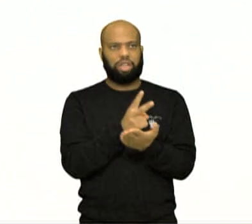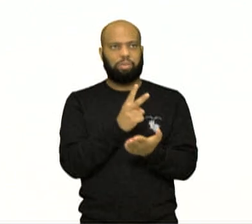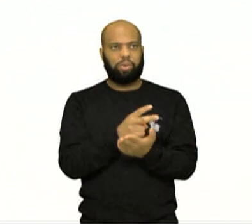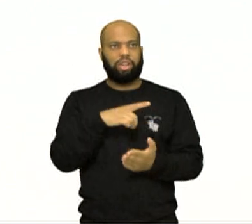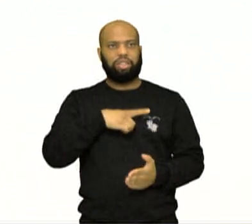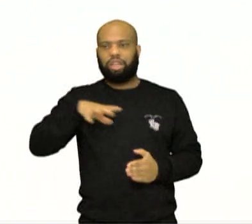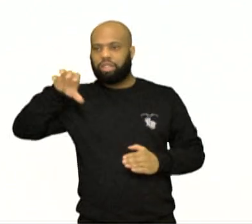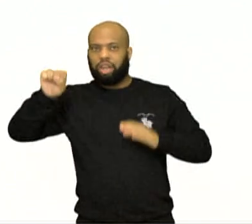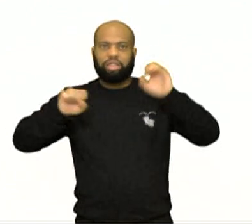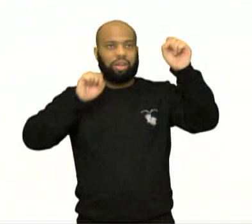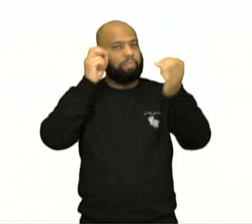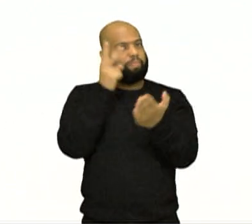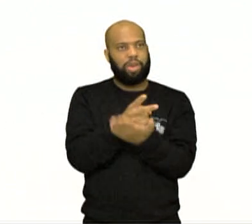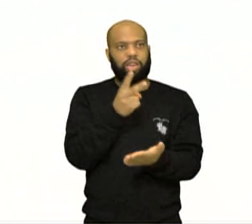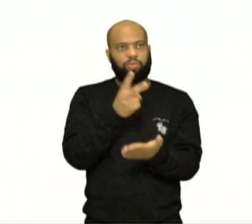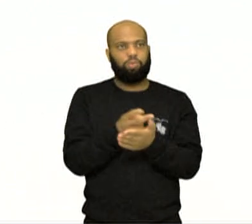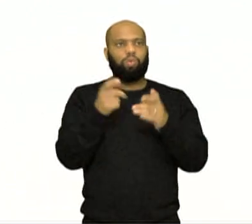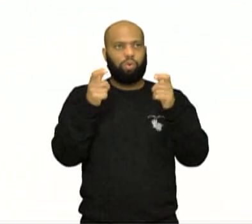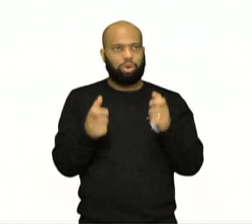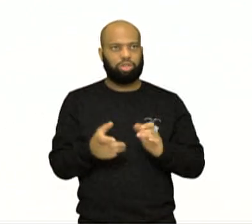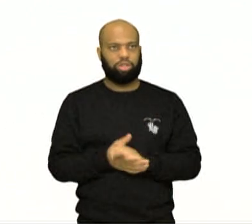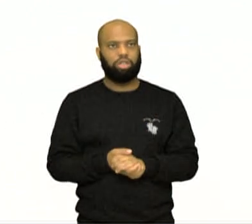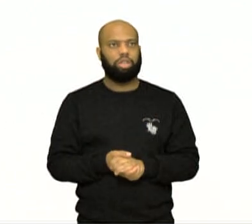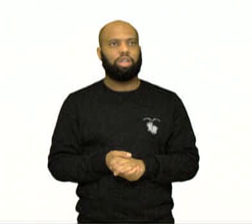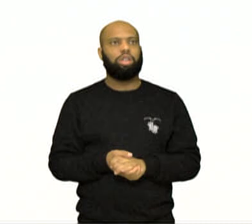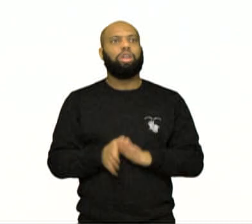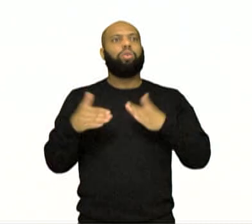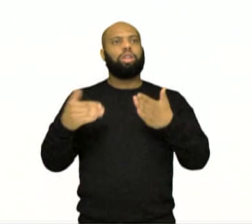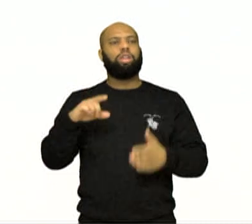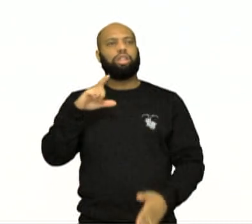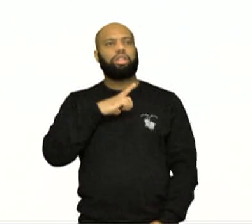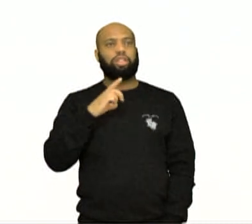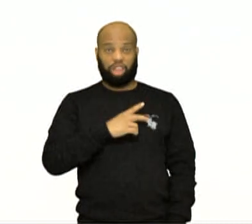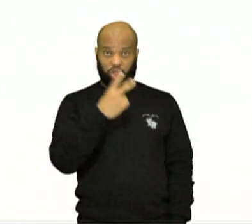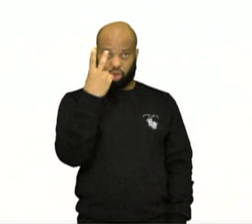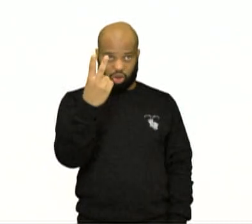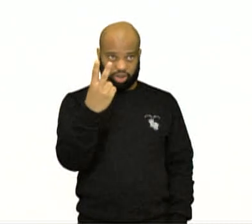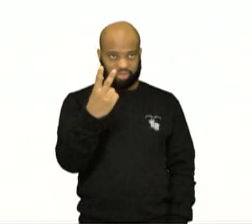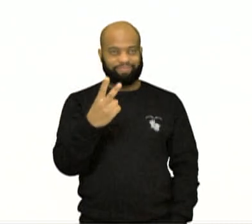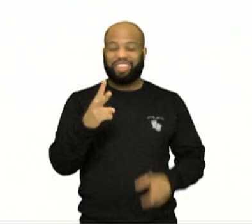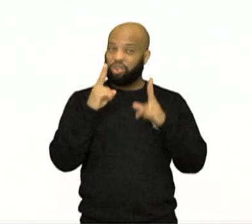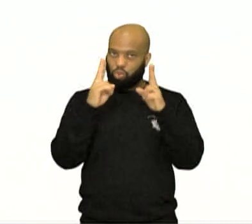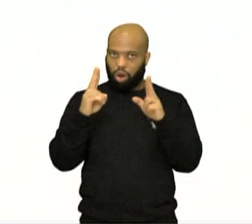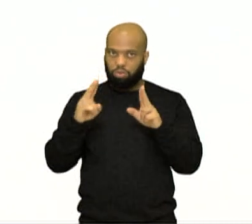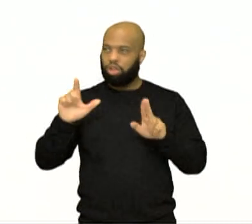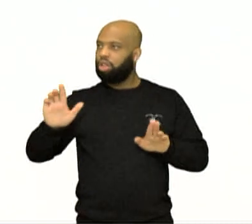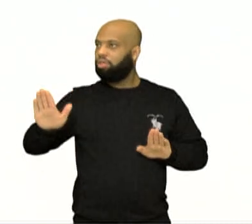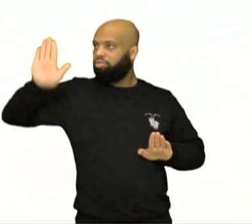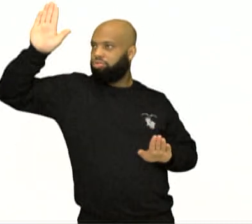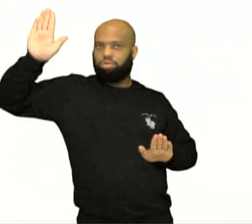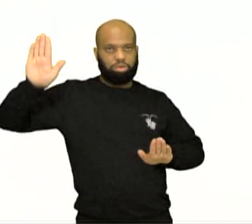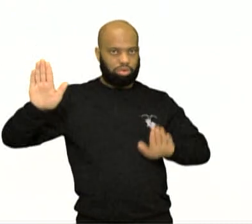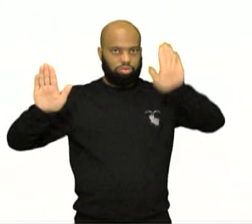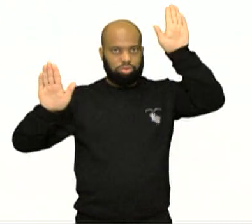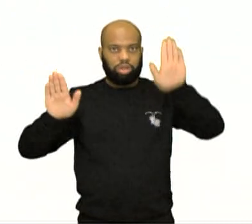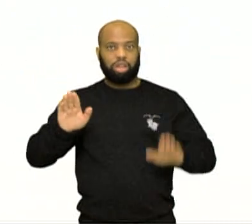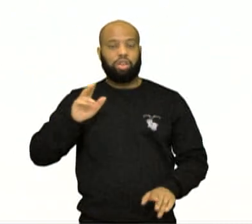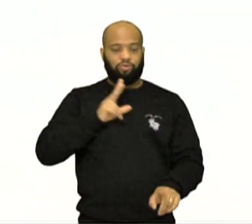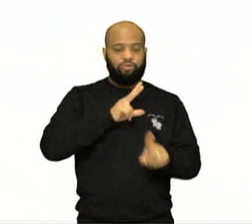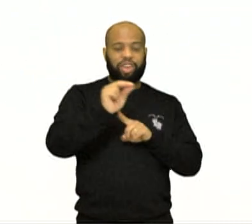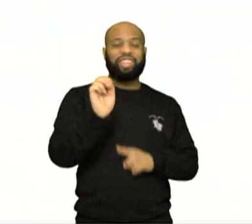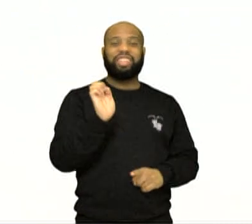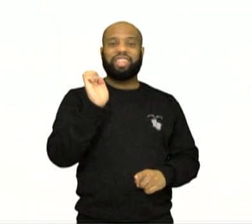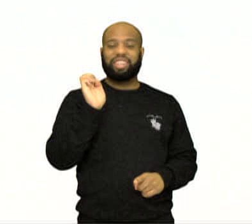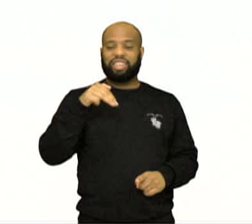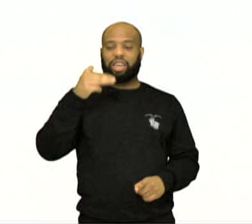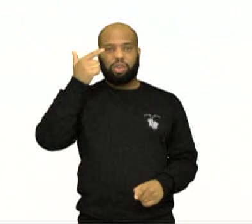agarras colocadas nos mesmos lugares. Então são 2 pistas idênticas. Vence o atleta que chegar primeiro ao